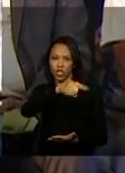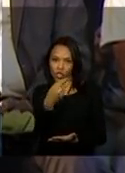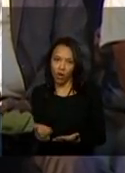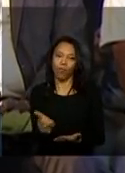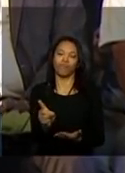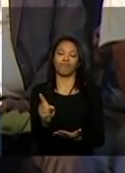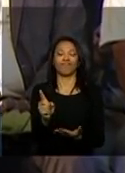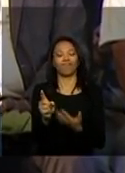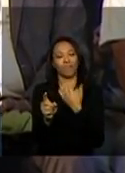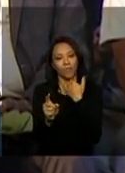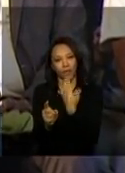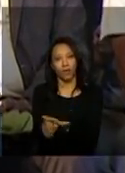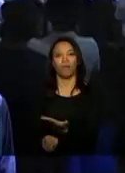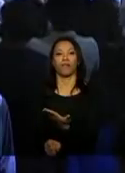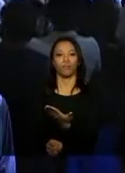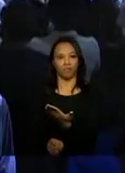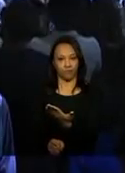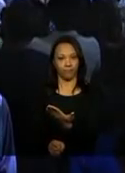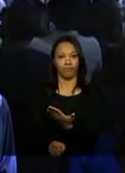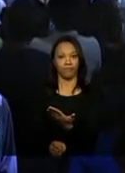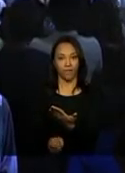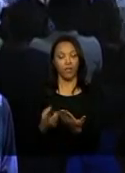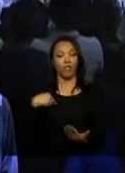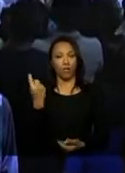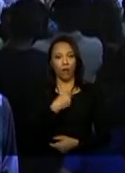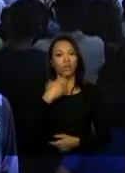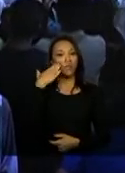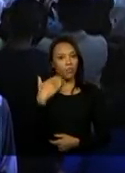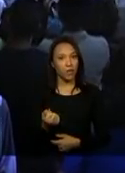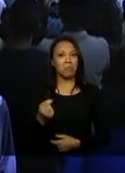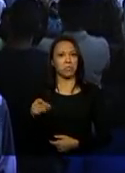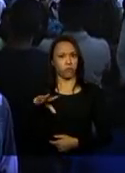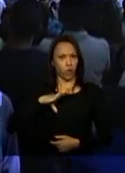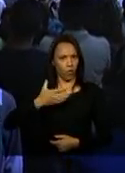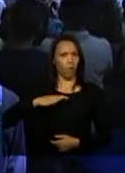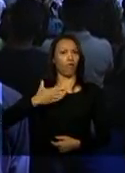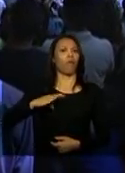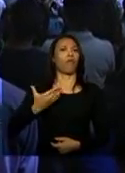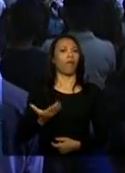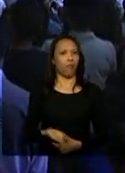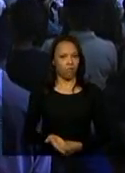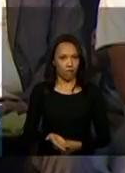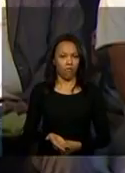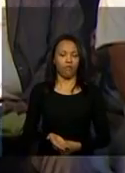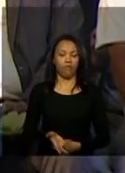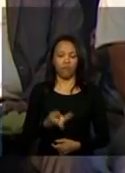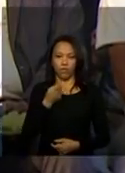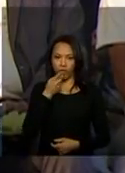Muito obrigado. Isso, a gente sabe que isso foi uma audácia. O momento que